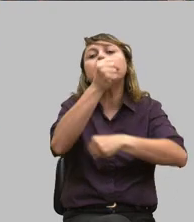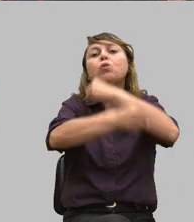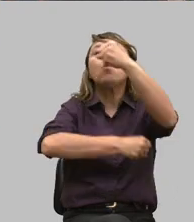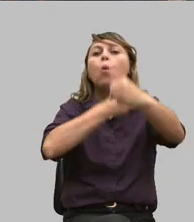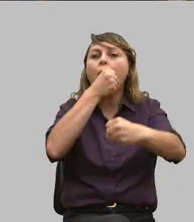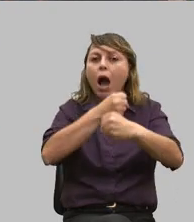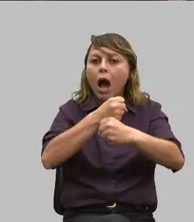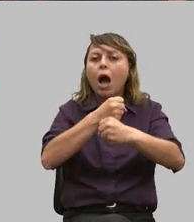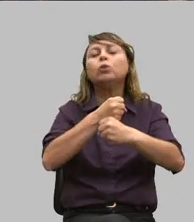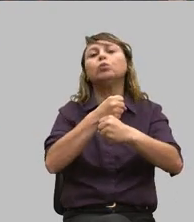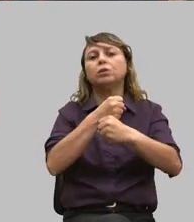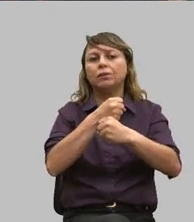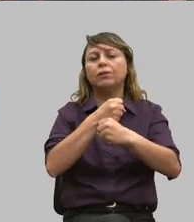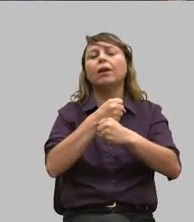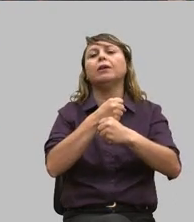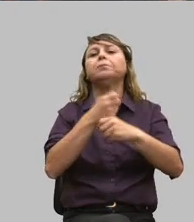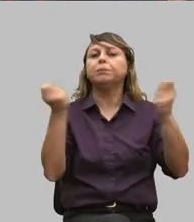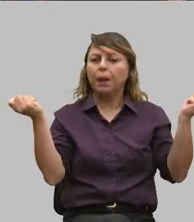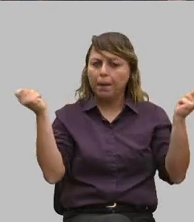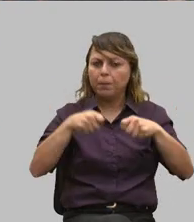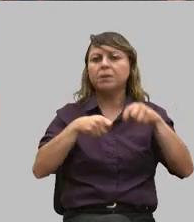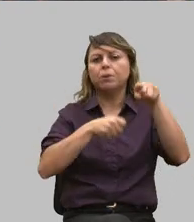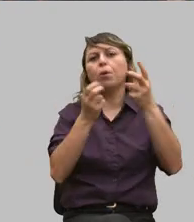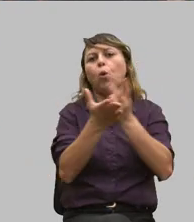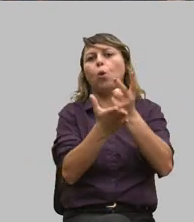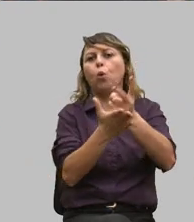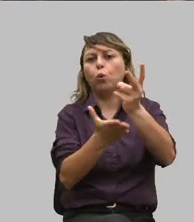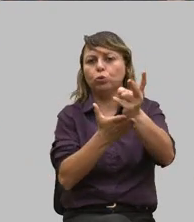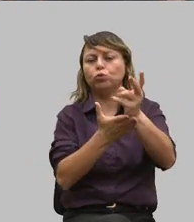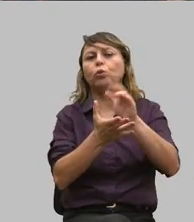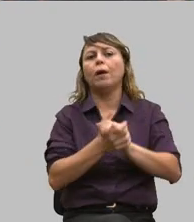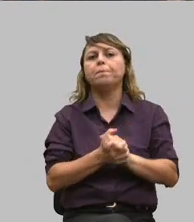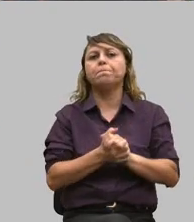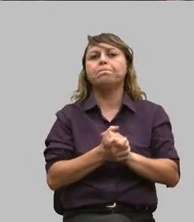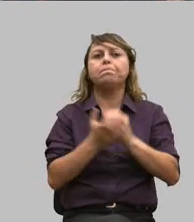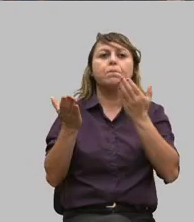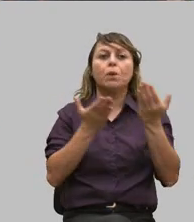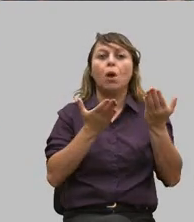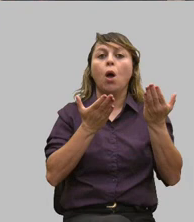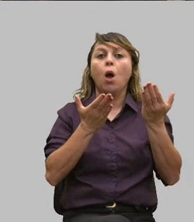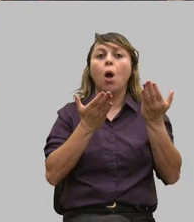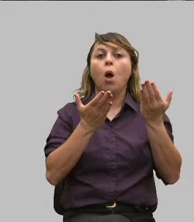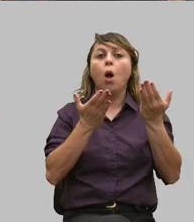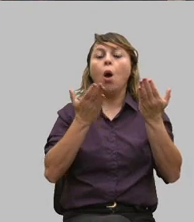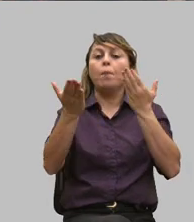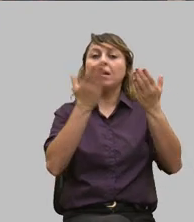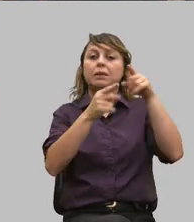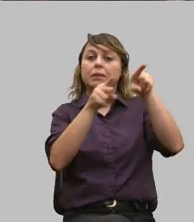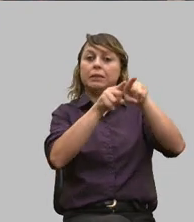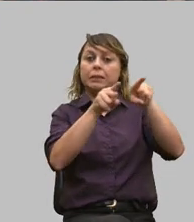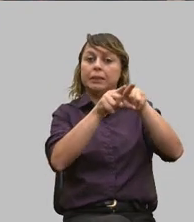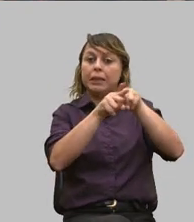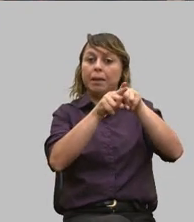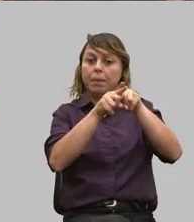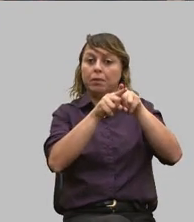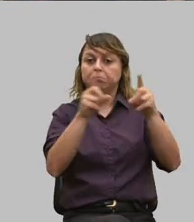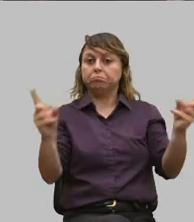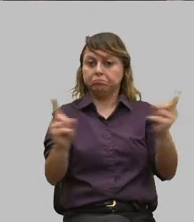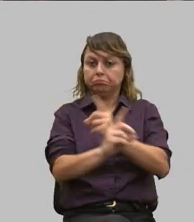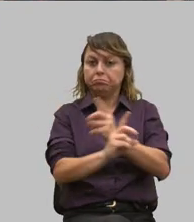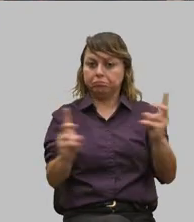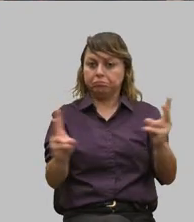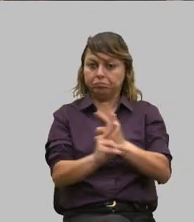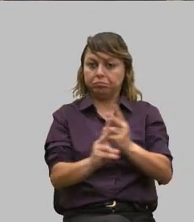política que realmente será continuada viu Eduardo relação ao que o Marcelo Colocou também aí viu